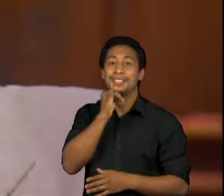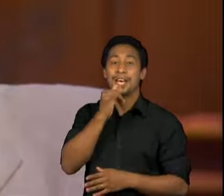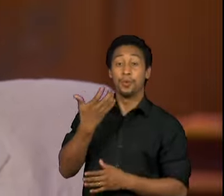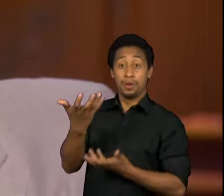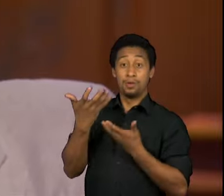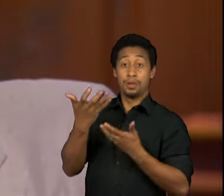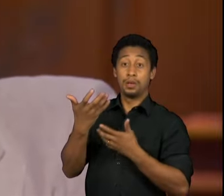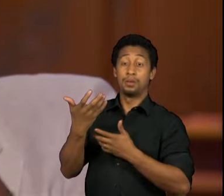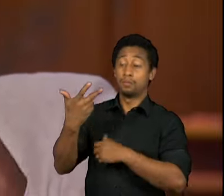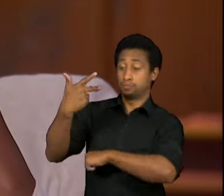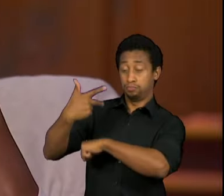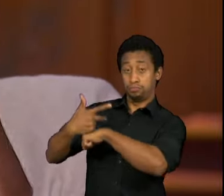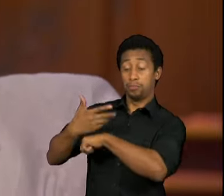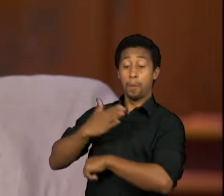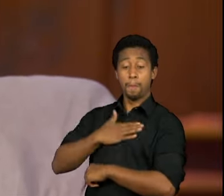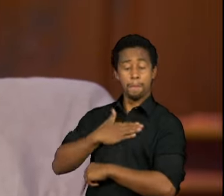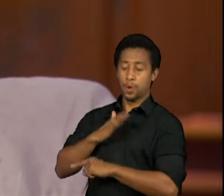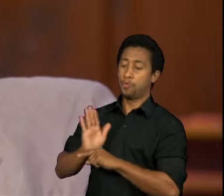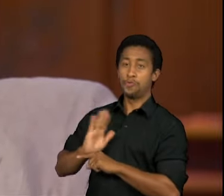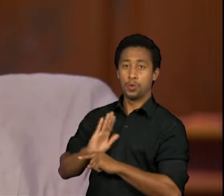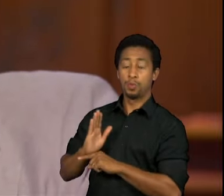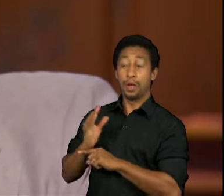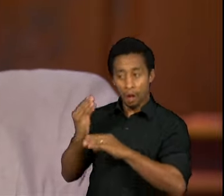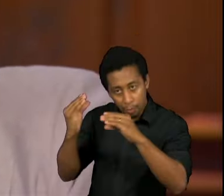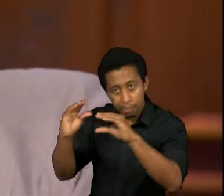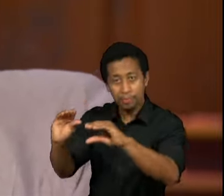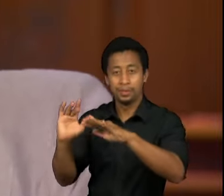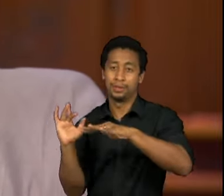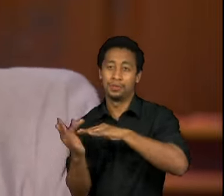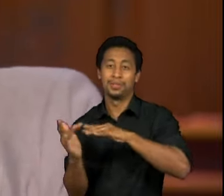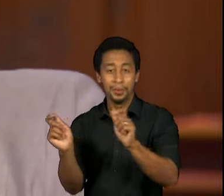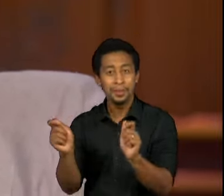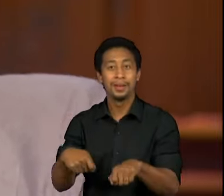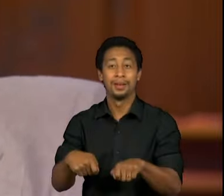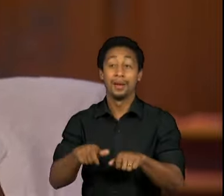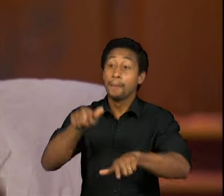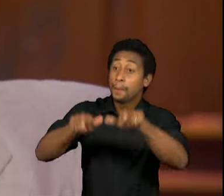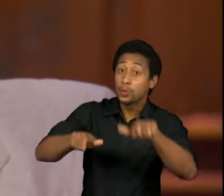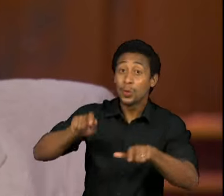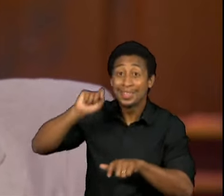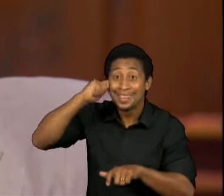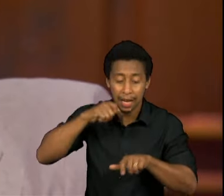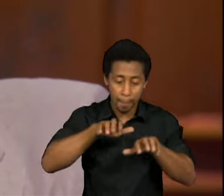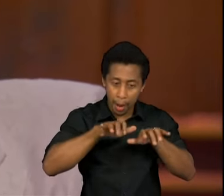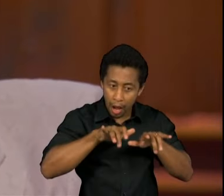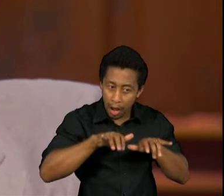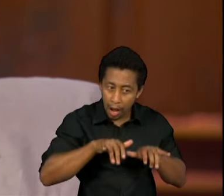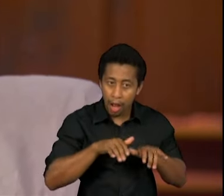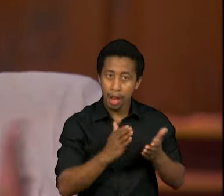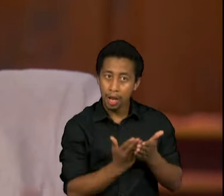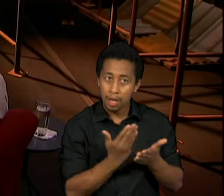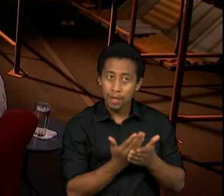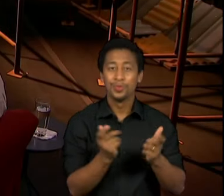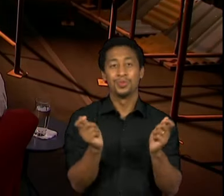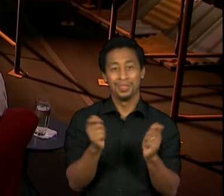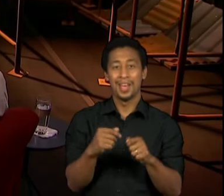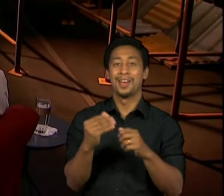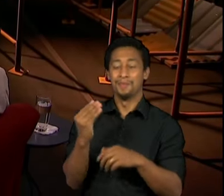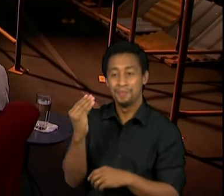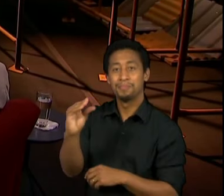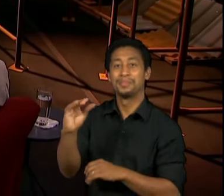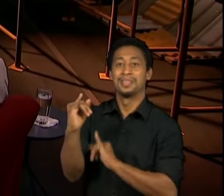colocar numa plataforma é escritores e divulgar seus trabalhos eu acho que quando usada com estratégia o lamenta as